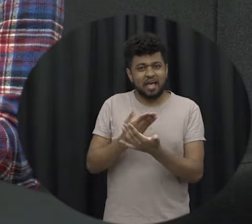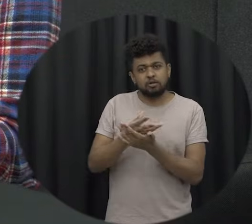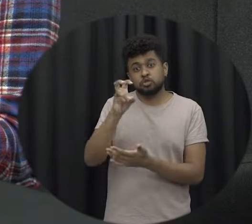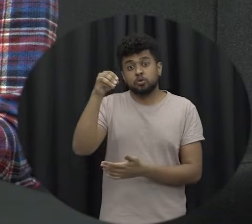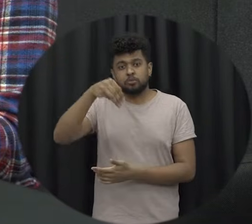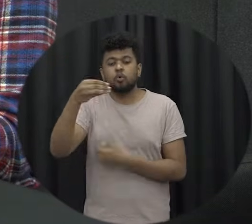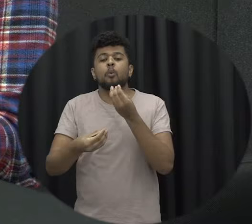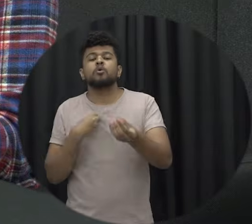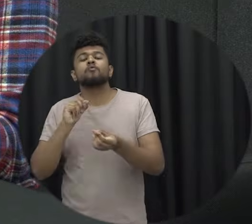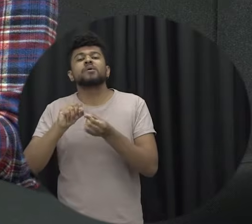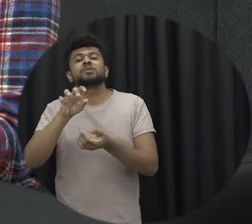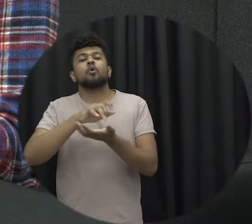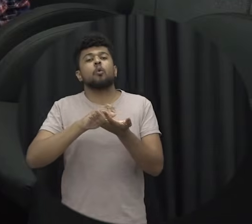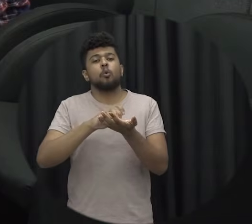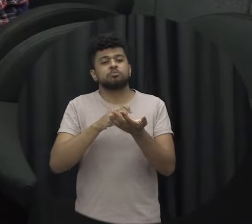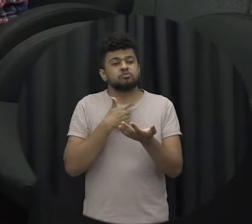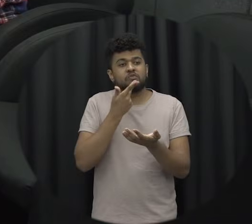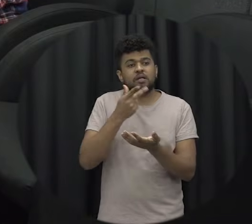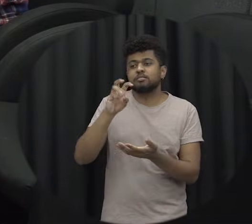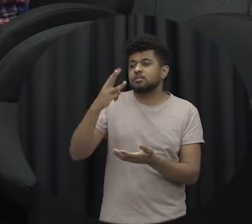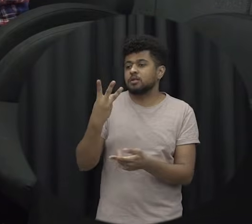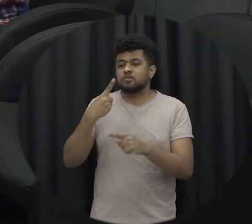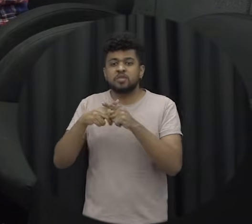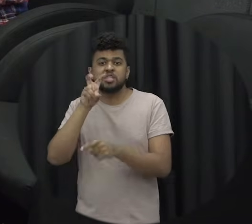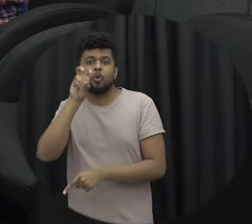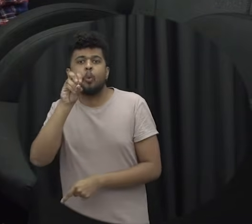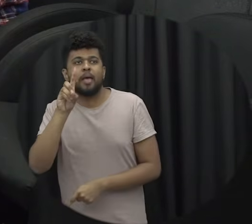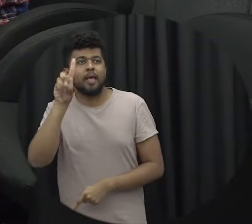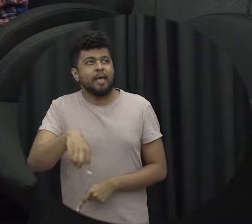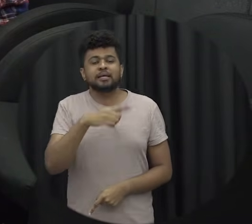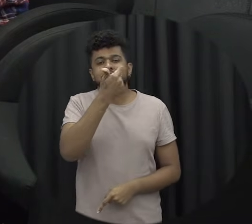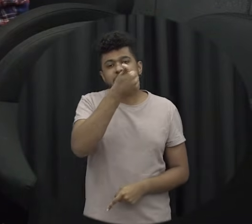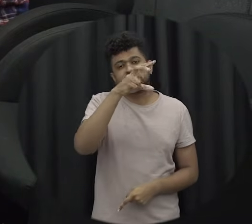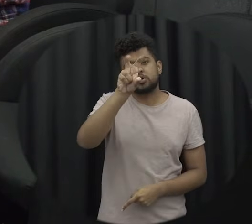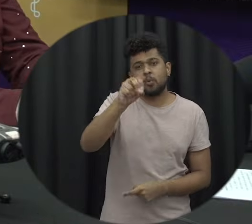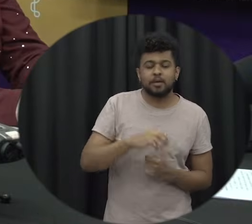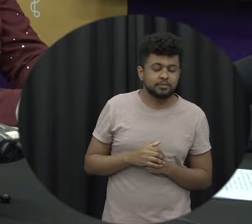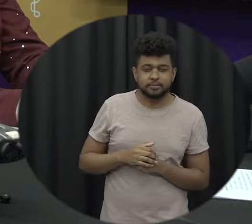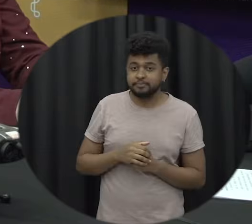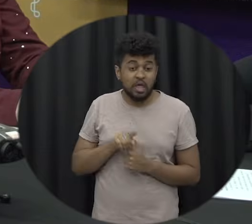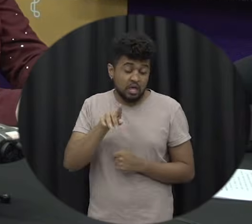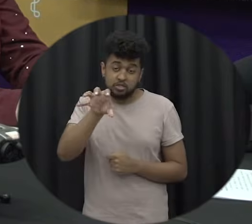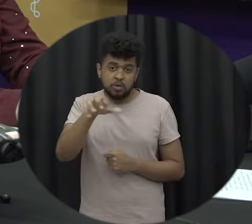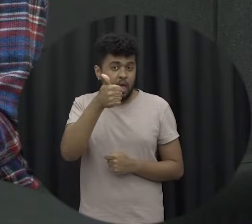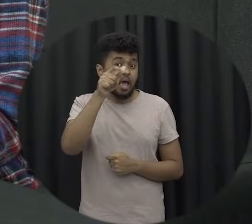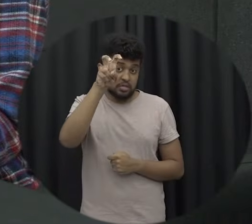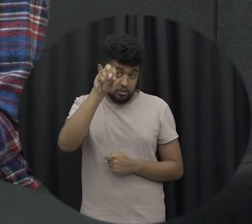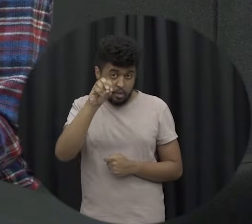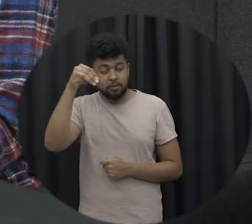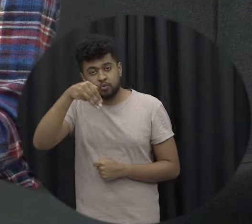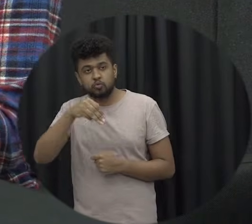3 vezes 50 é 150. Bom, é isso mesmo, é 150 minutos, mas não funciona bem,